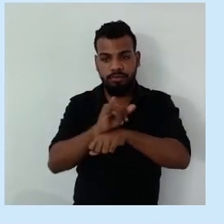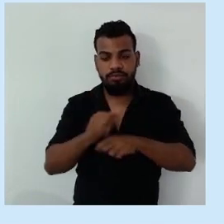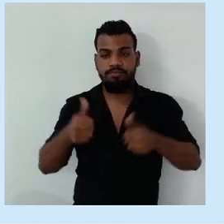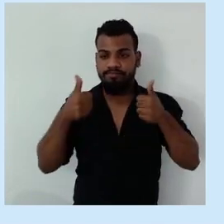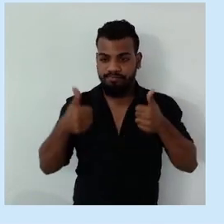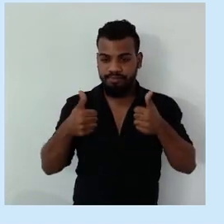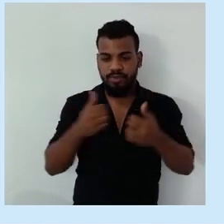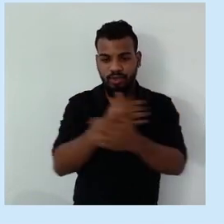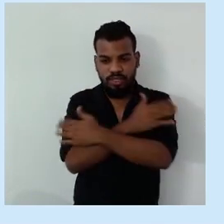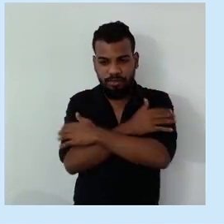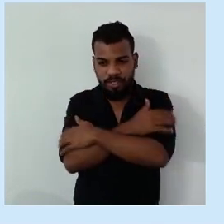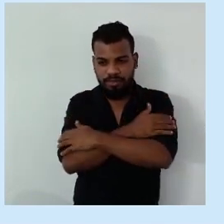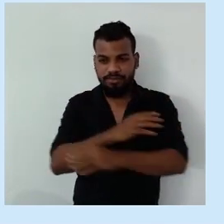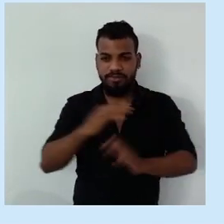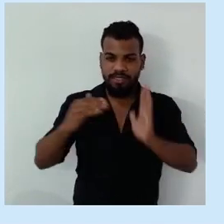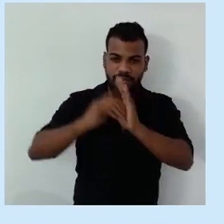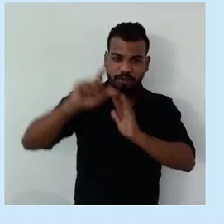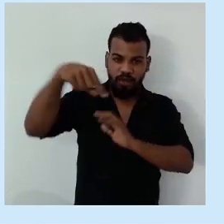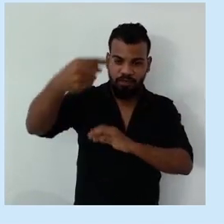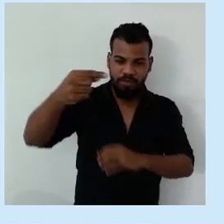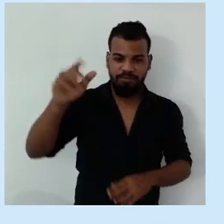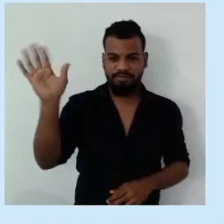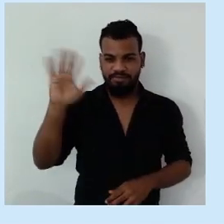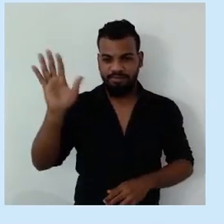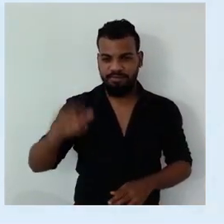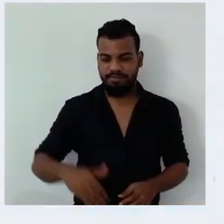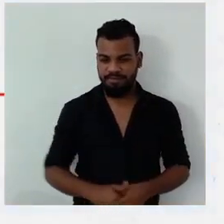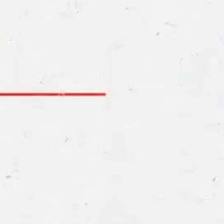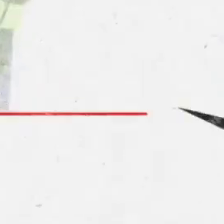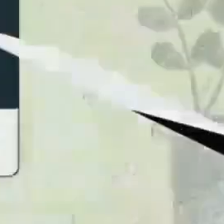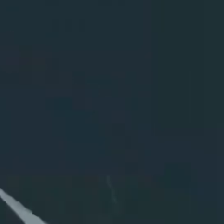Beleza? Forte abraço e até a próxima aula.